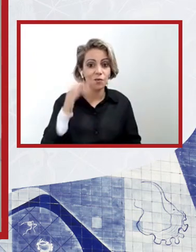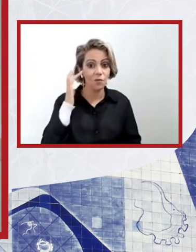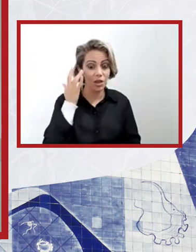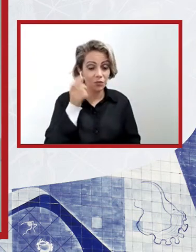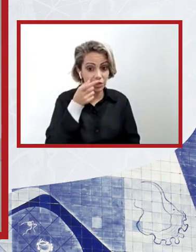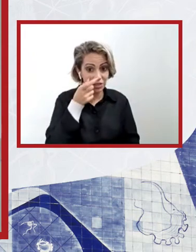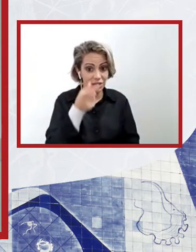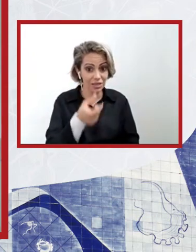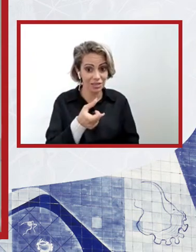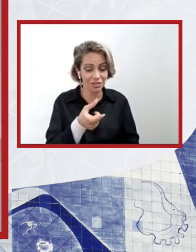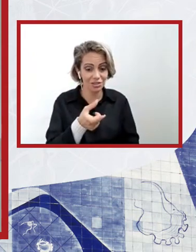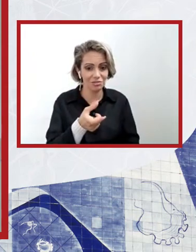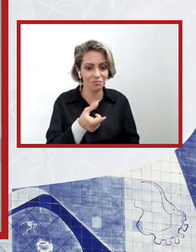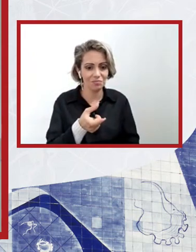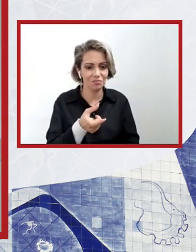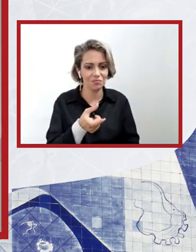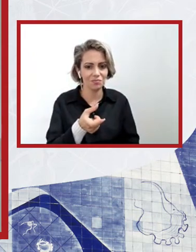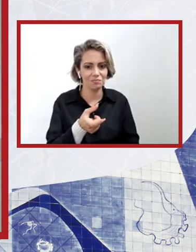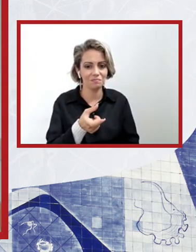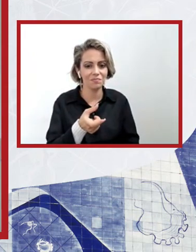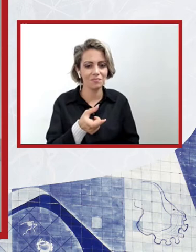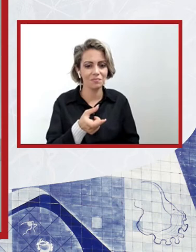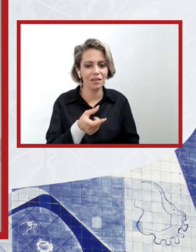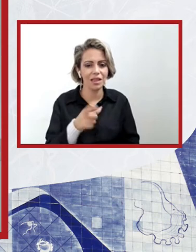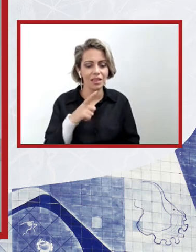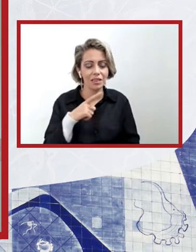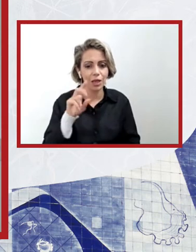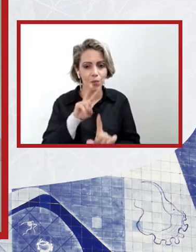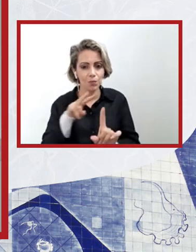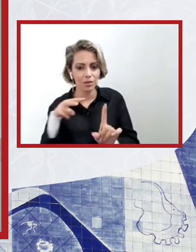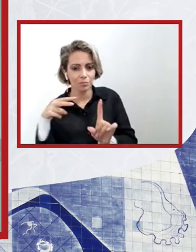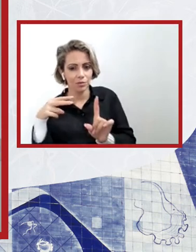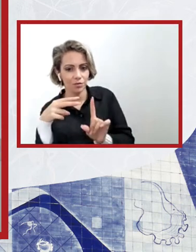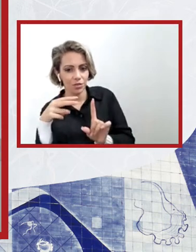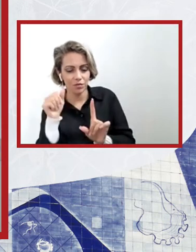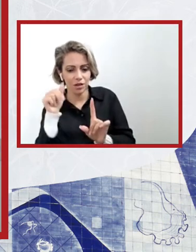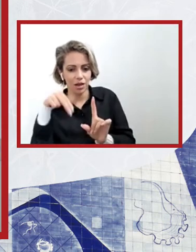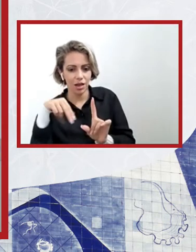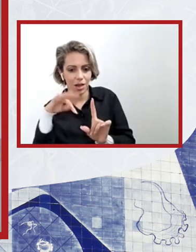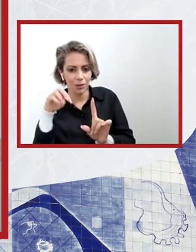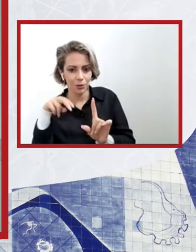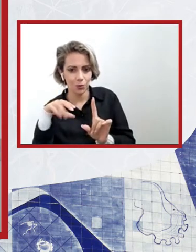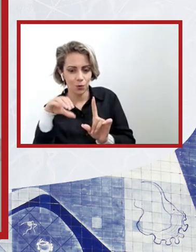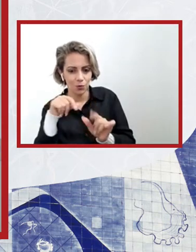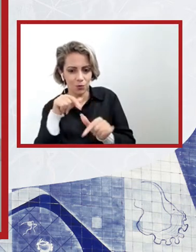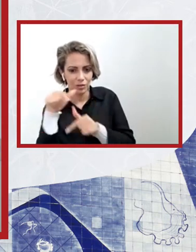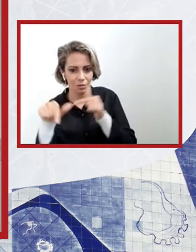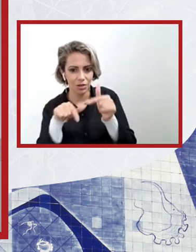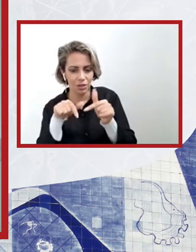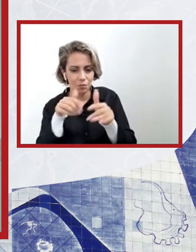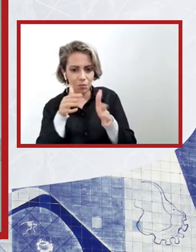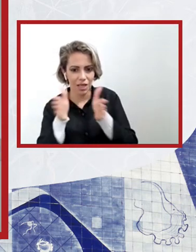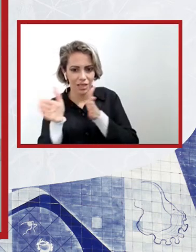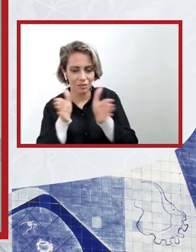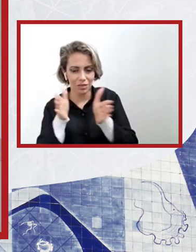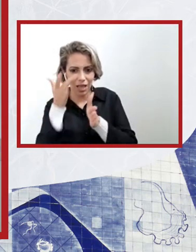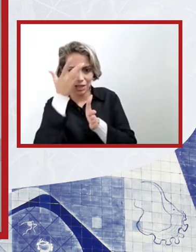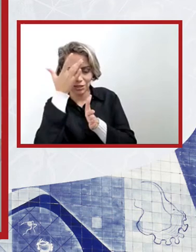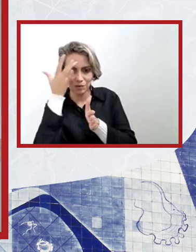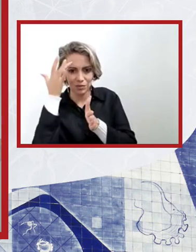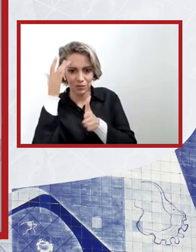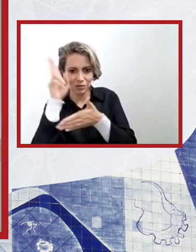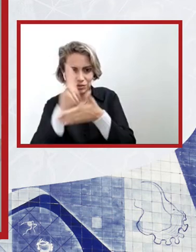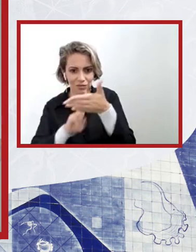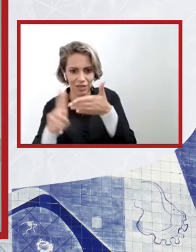a gente trazer a perspectiva do Antônio, que está trabalhando para a acessibilidade das pessoas na universidade, né, e depois a perspectiva